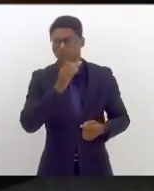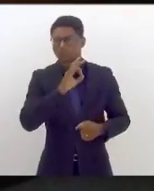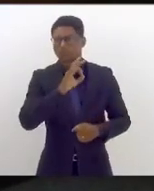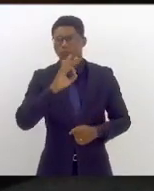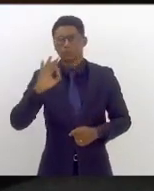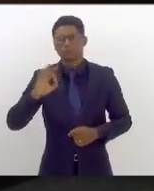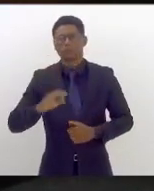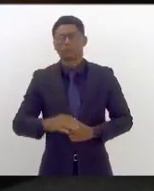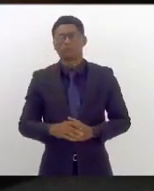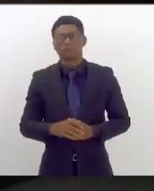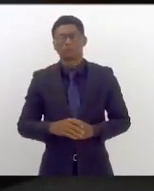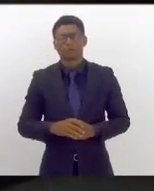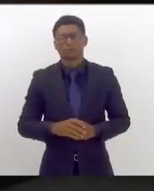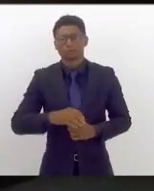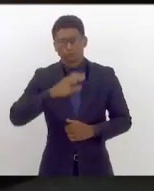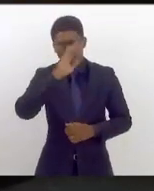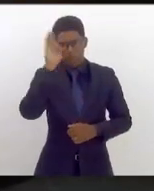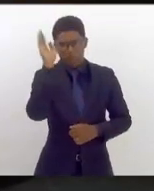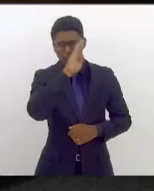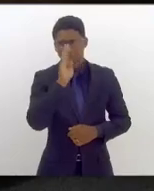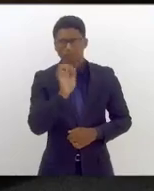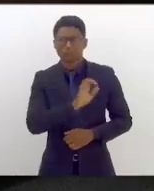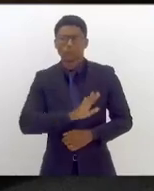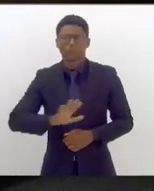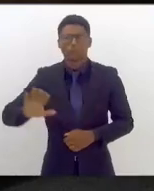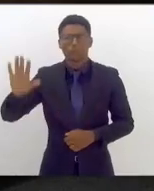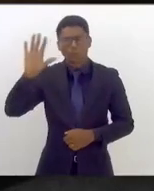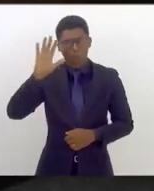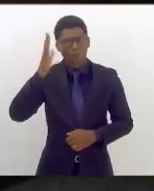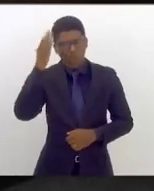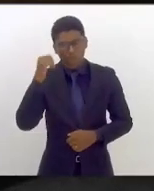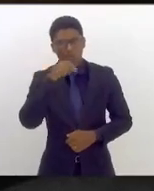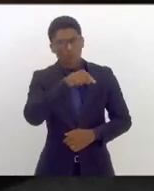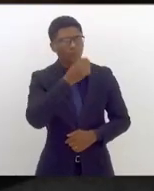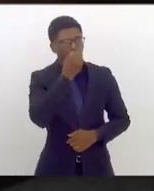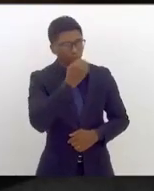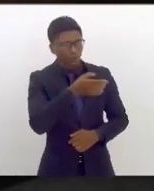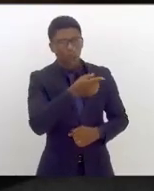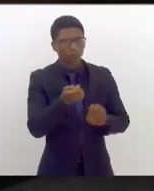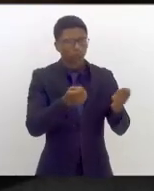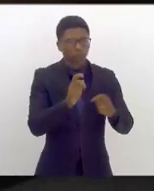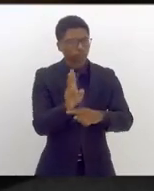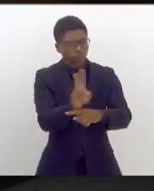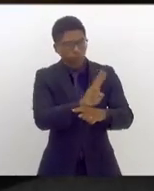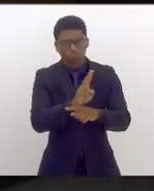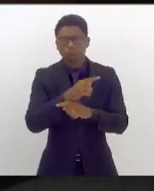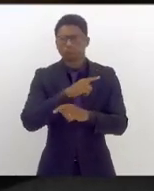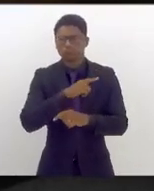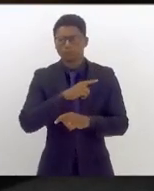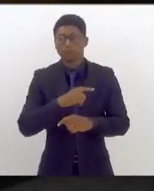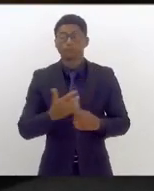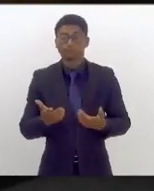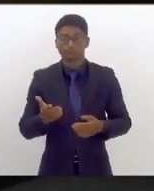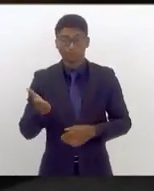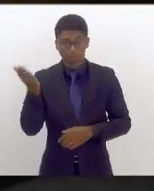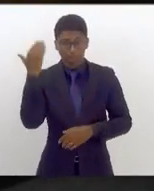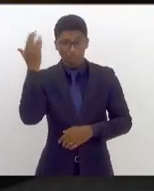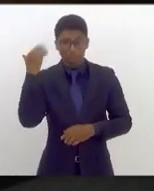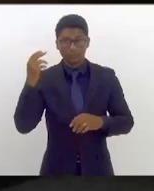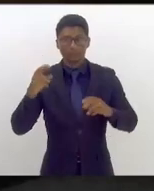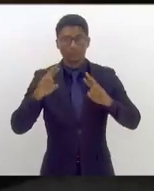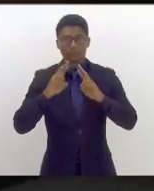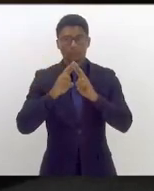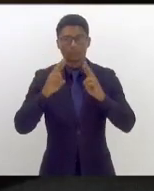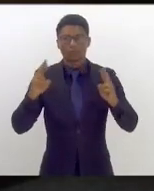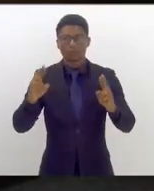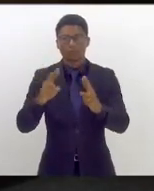reconhecida no Brasil inteiro Na audiência pública senhor presidente nós pedimos